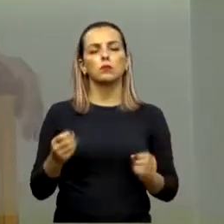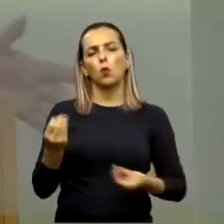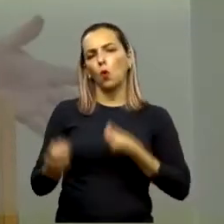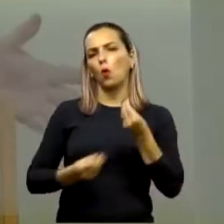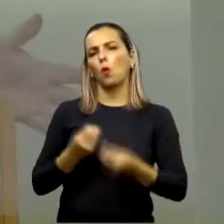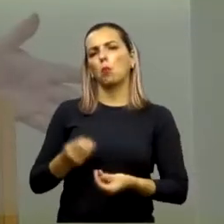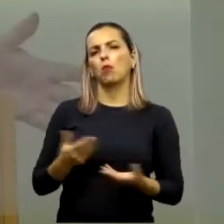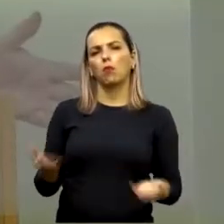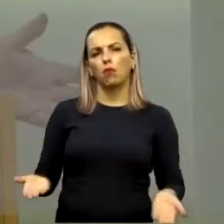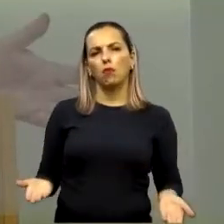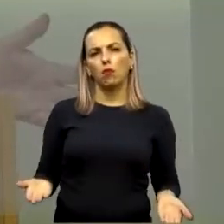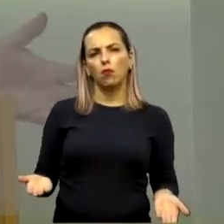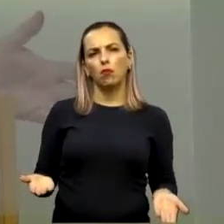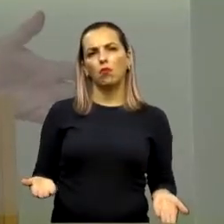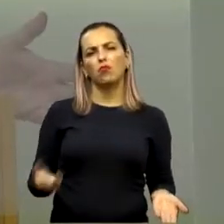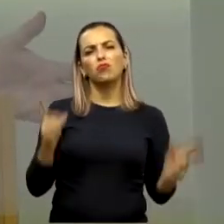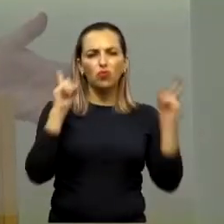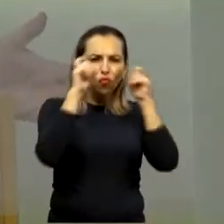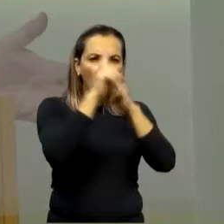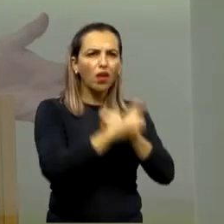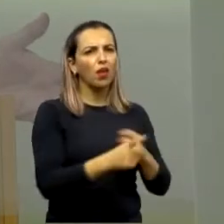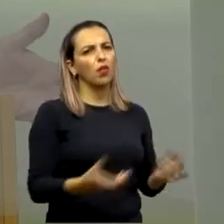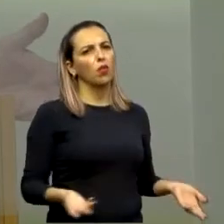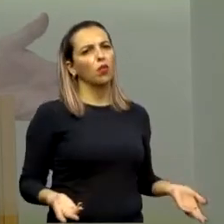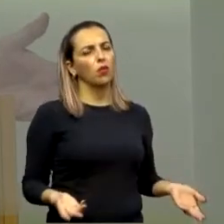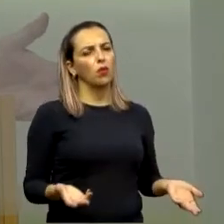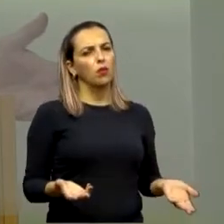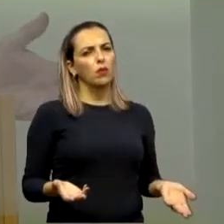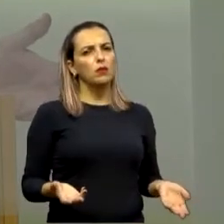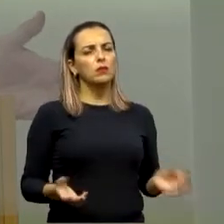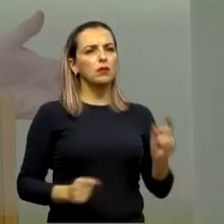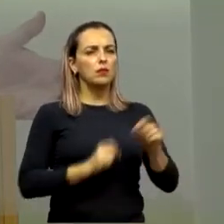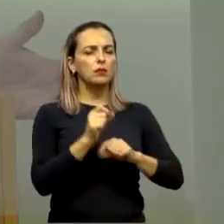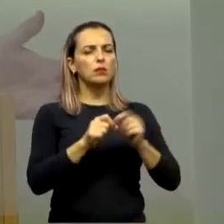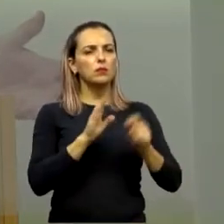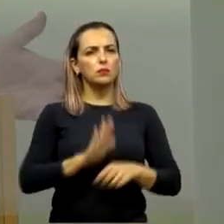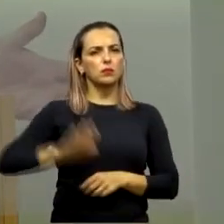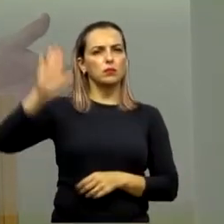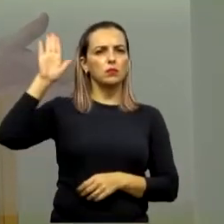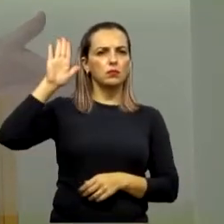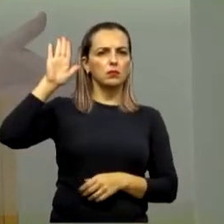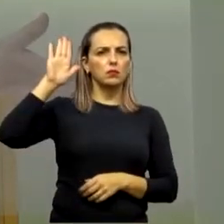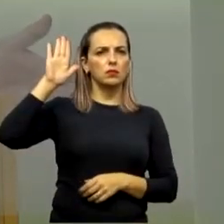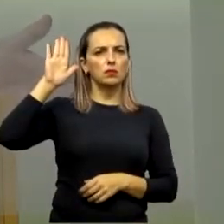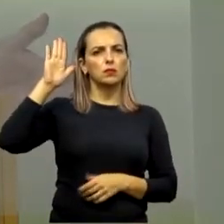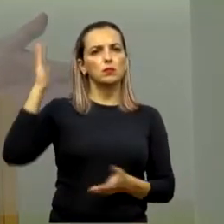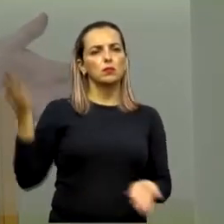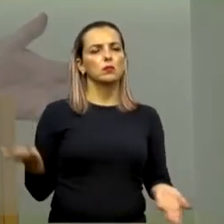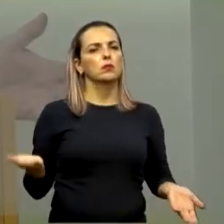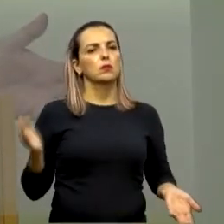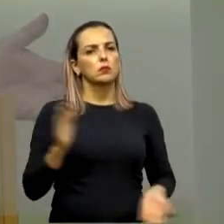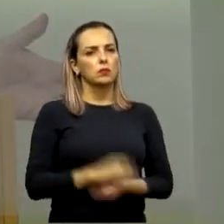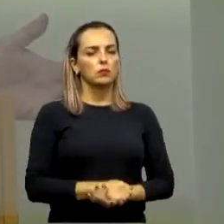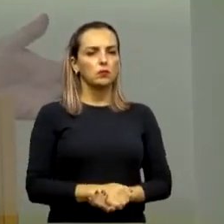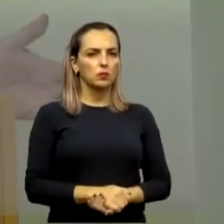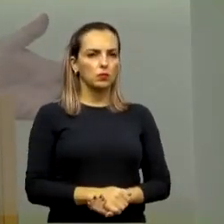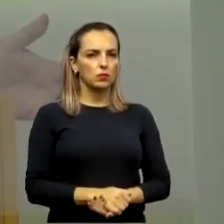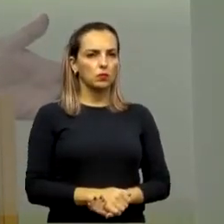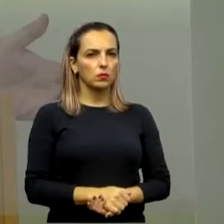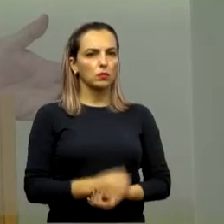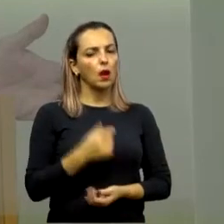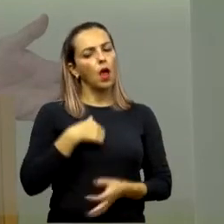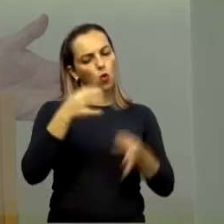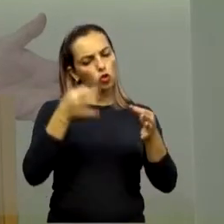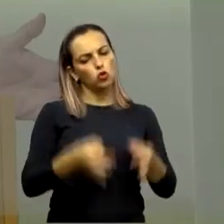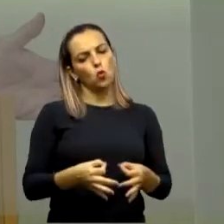né fogo eu acho que pela ordem presente eu acho que agora eu vou ser